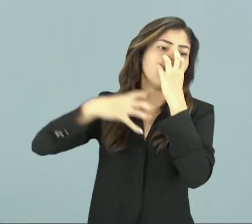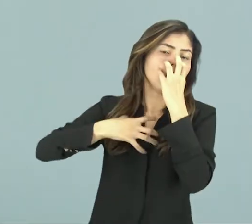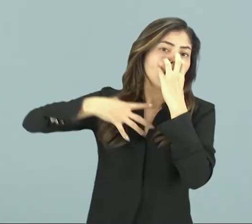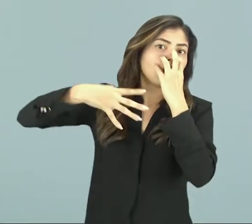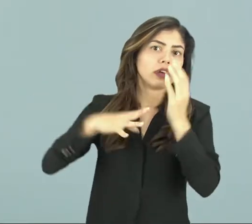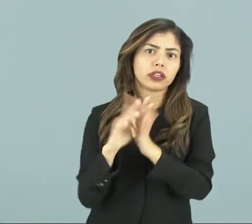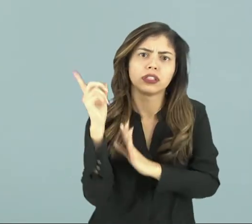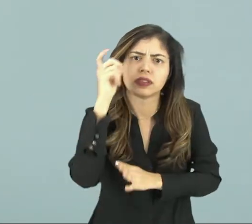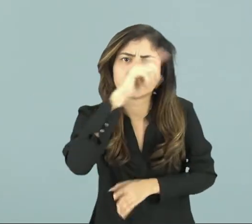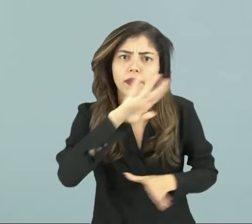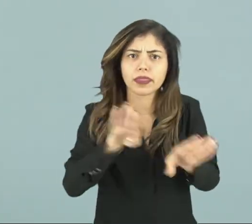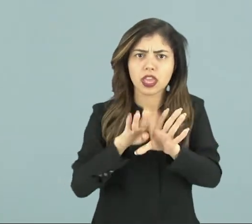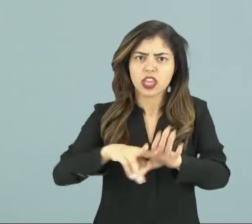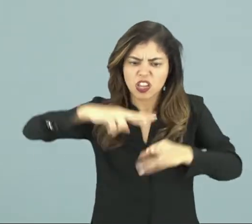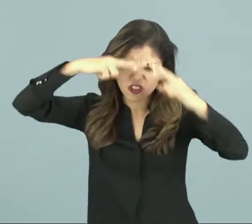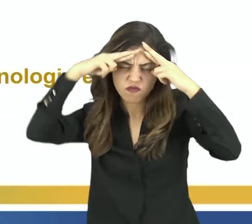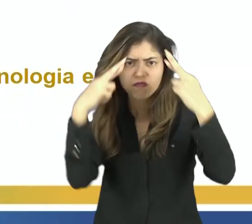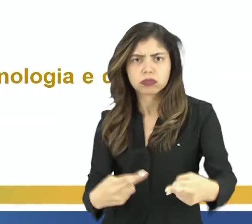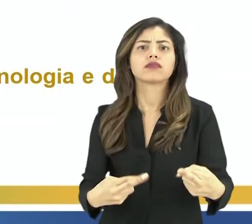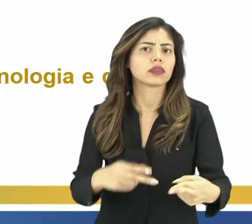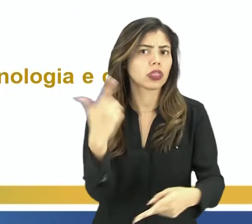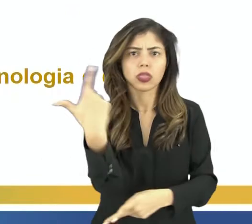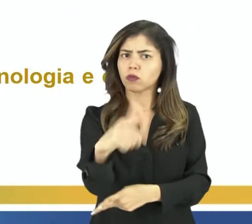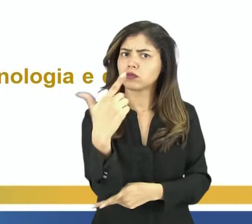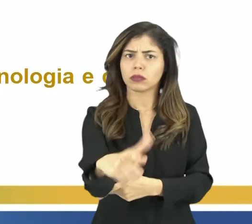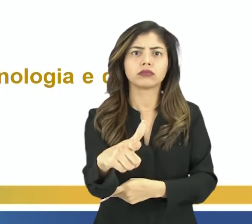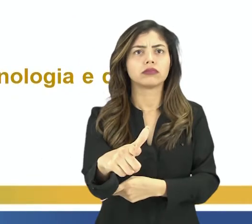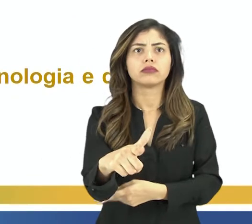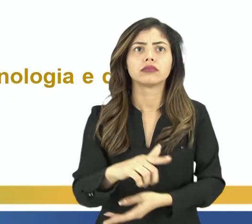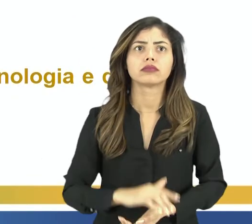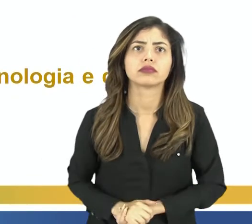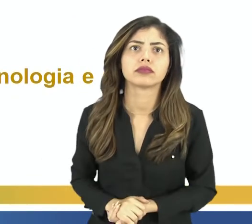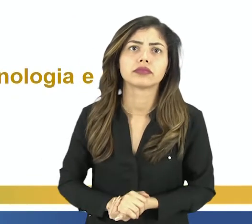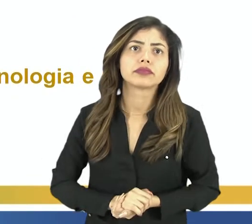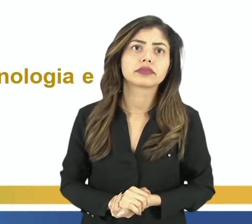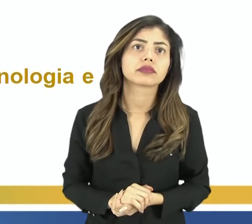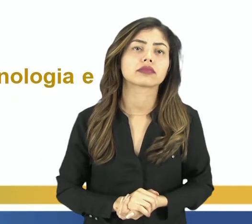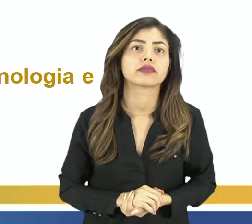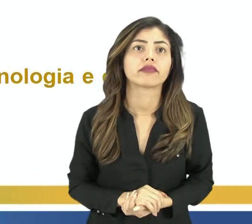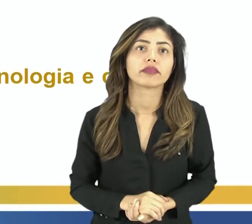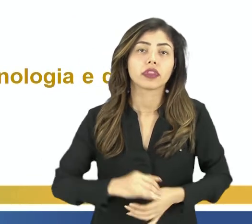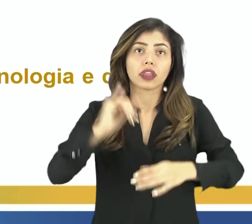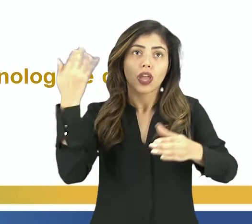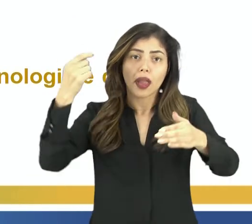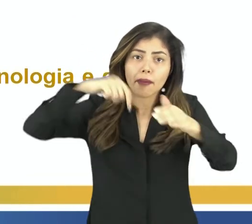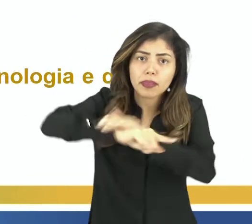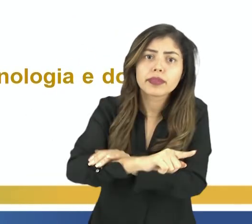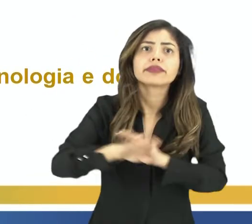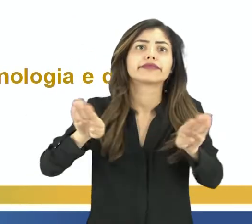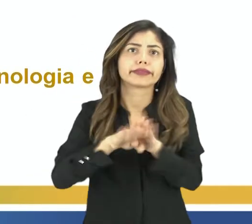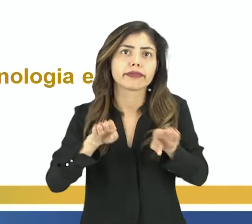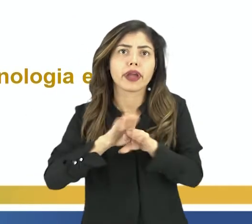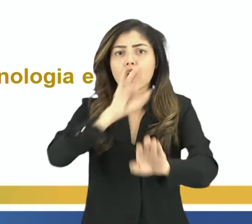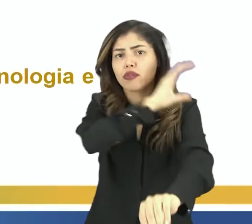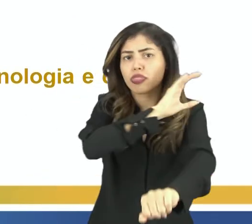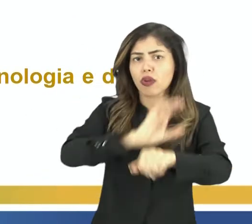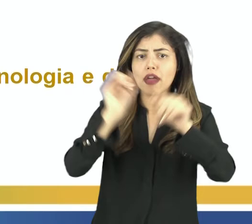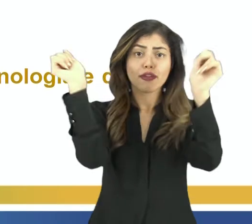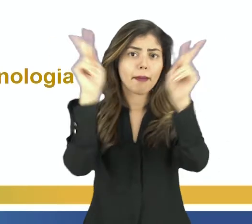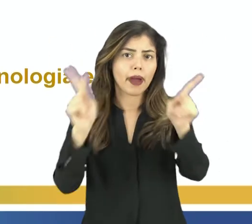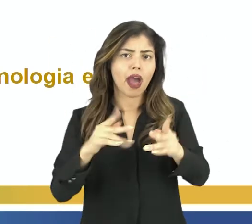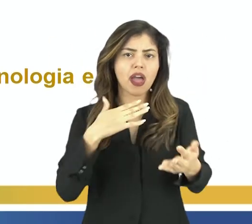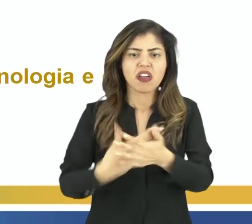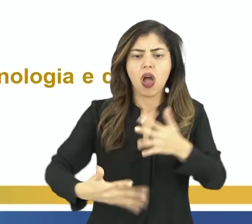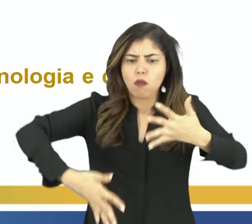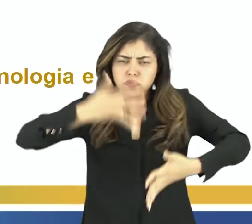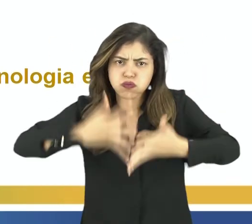Estamos desrespeitando o meio ambiente. Quinto, implemento de uma cultura de paz. A gente não pode brigar por qualquer